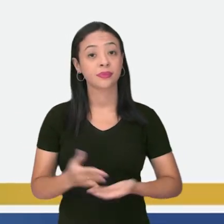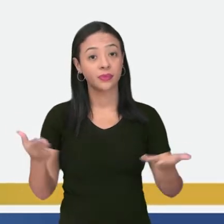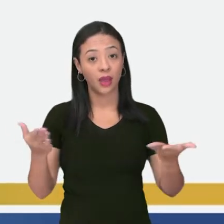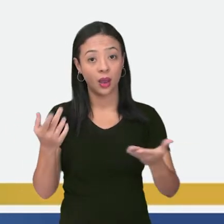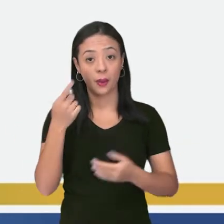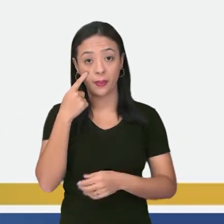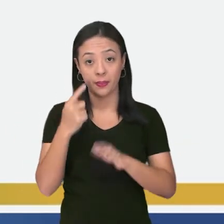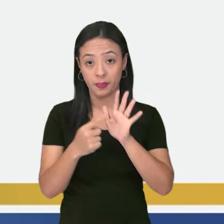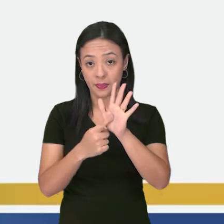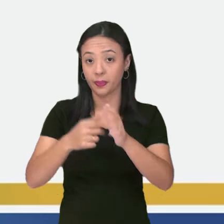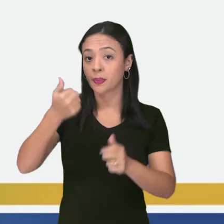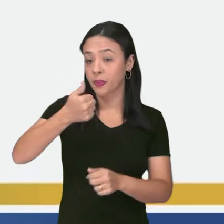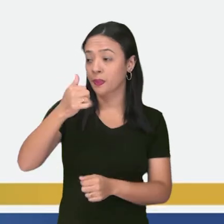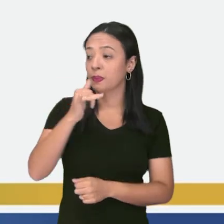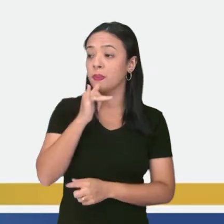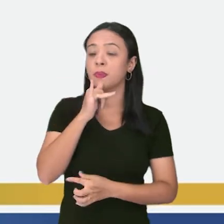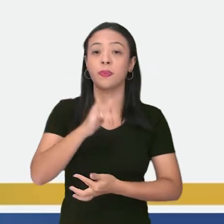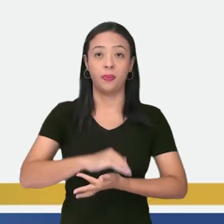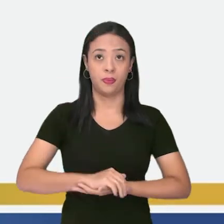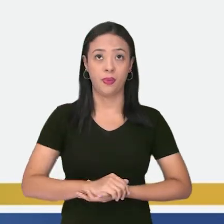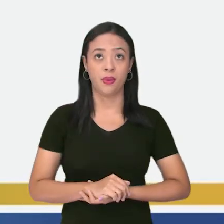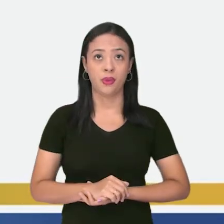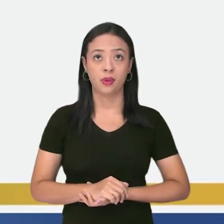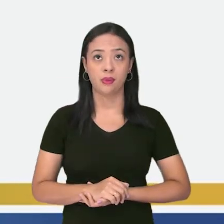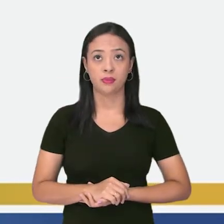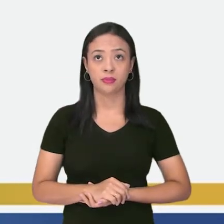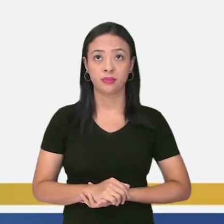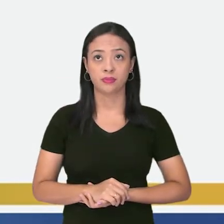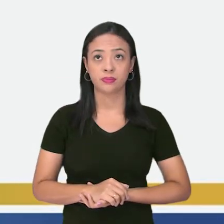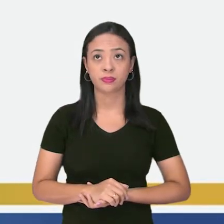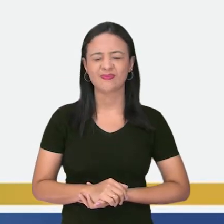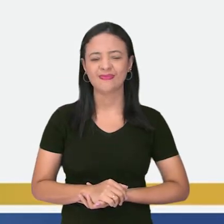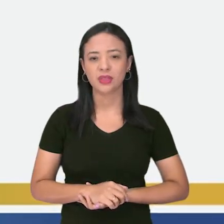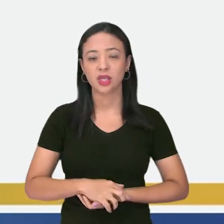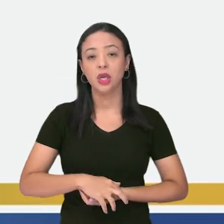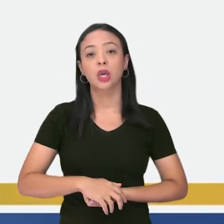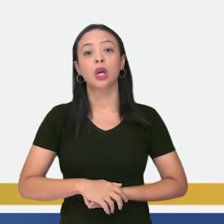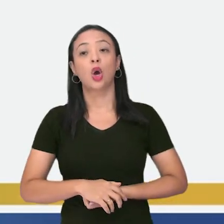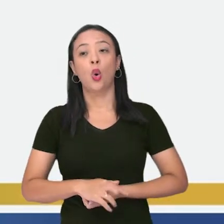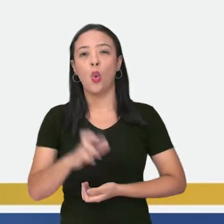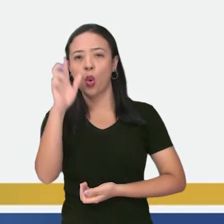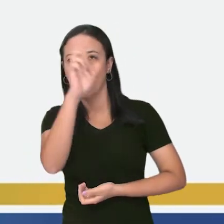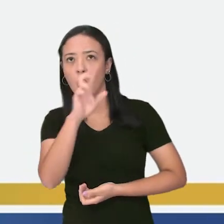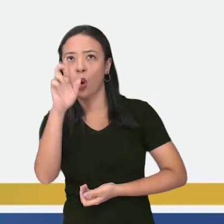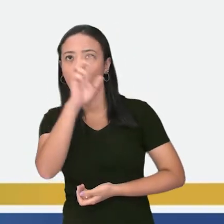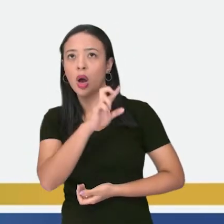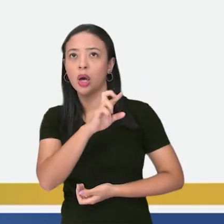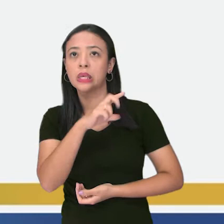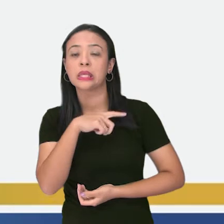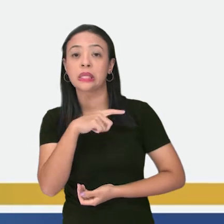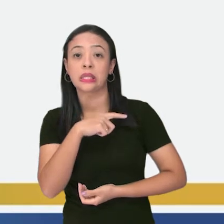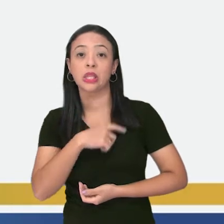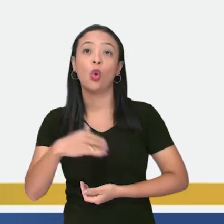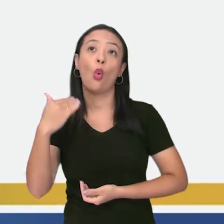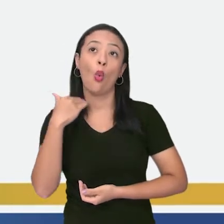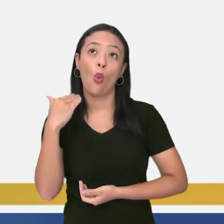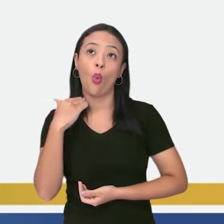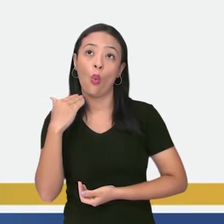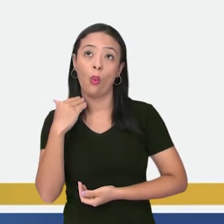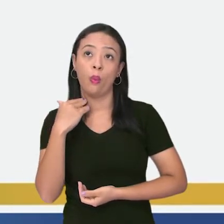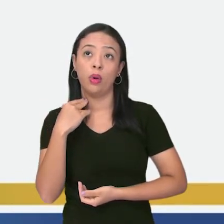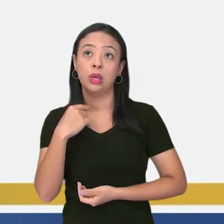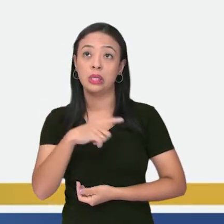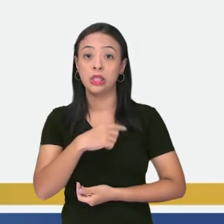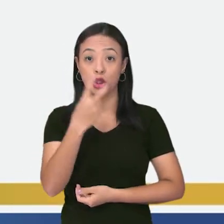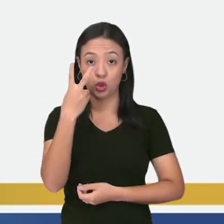Vamos ao primeiro exemplo. O supervisor de uma agência bancária obteve dois gráficos que